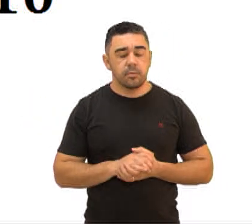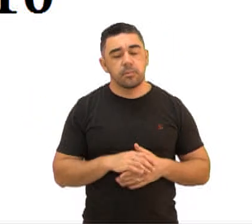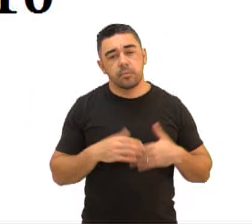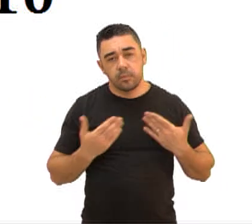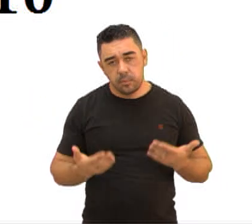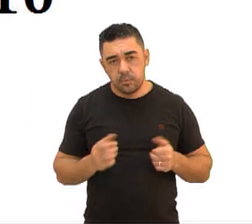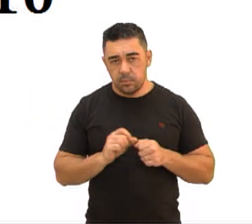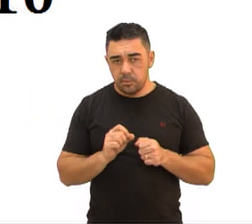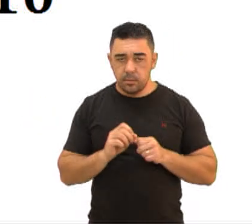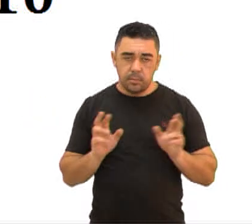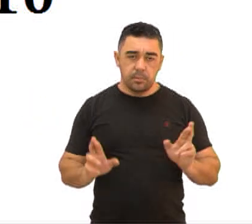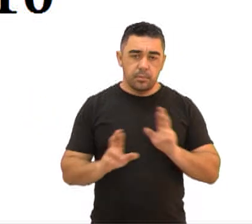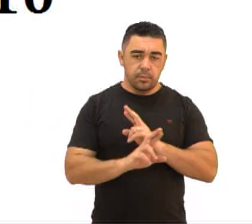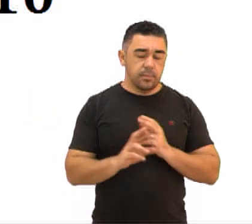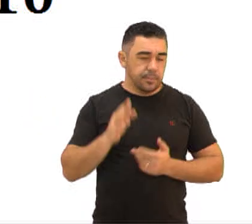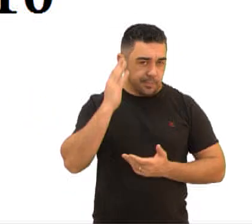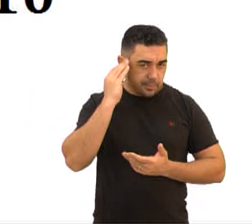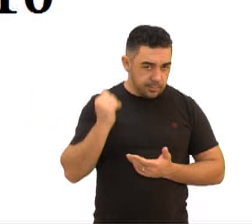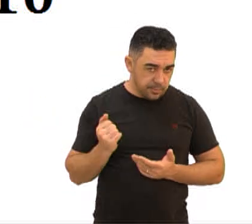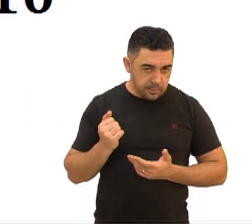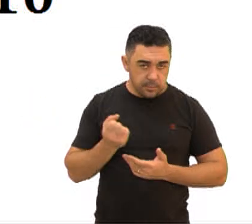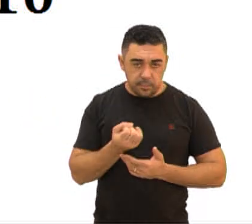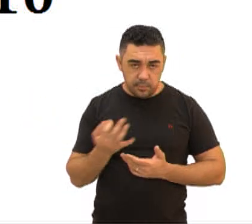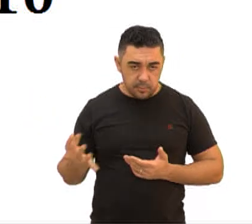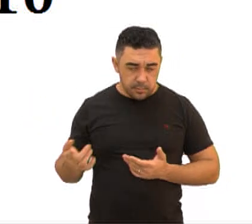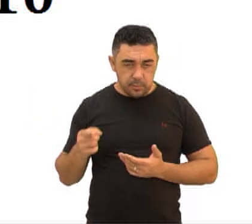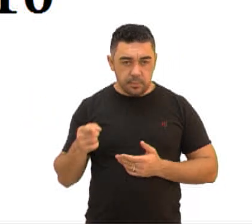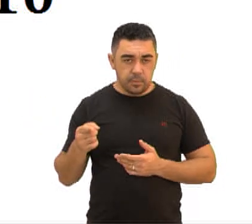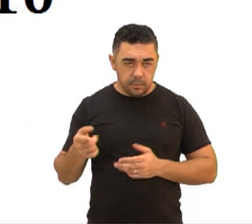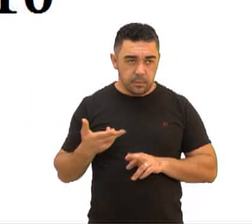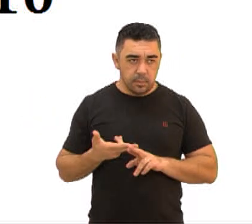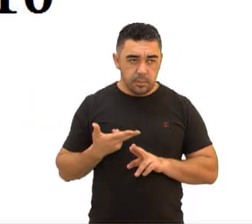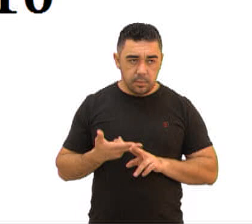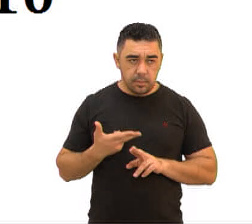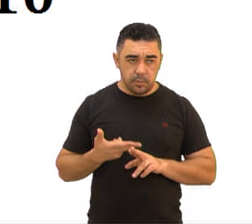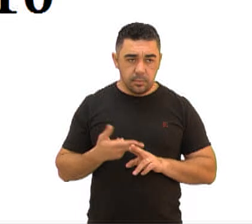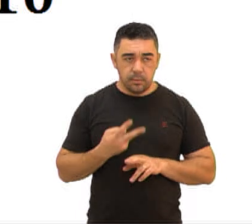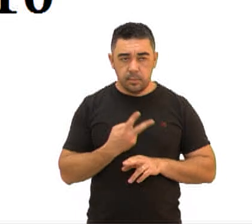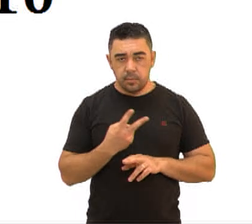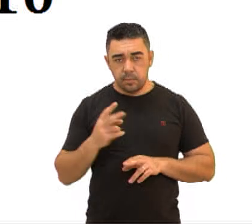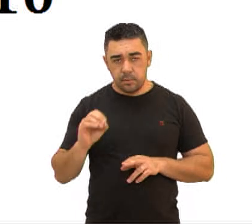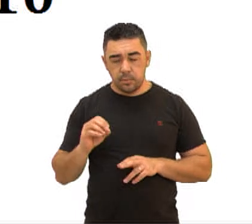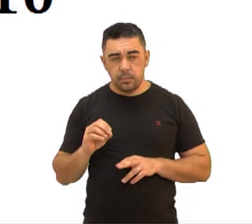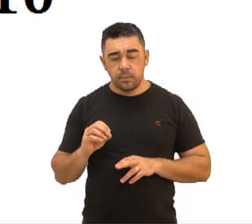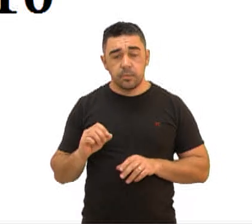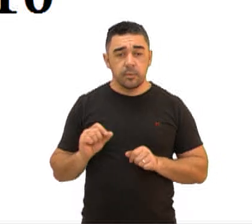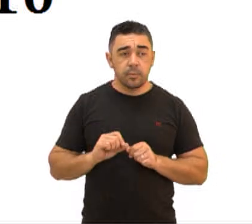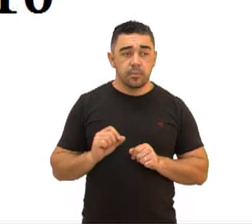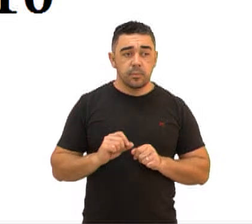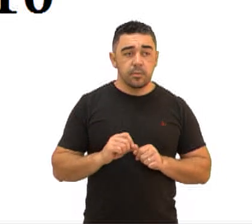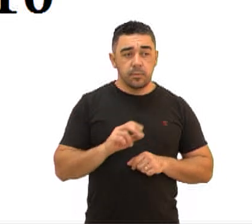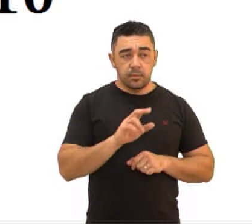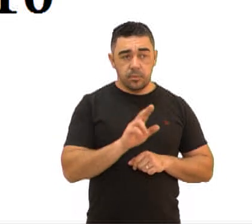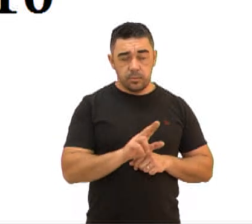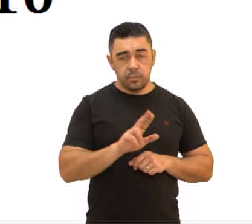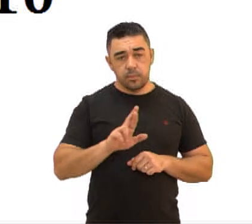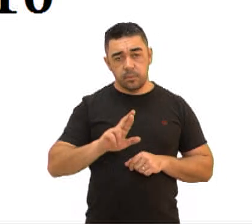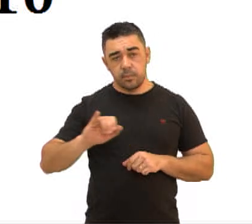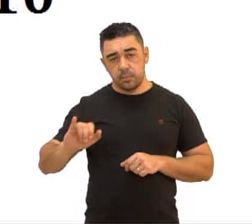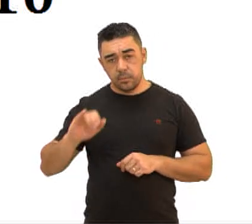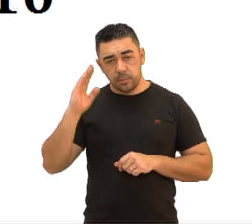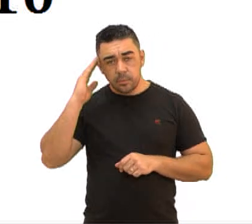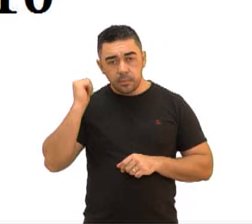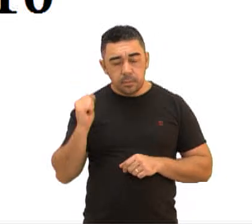isso, para eu descobrir quanto que vai ser essa corrente que ele vai usar em 220 volts, Eu vou usar URI, porque eu sei